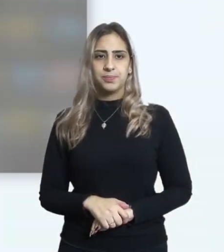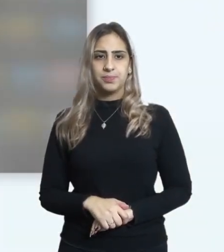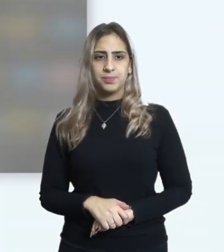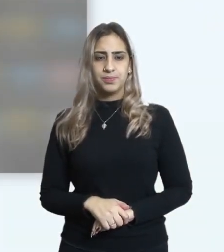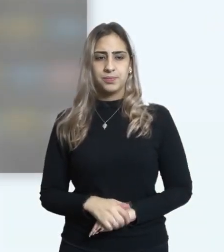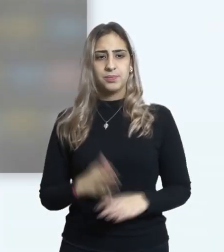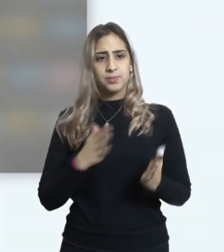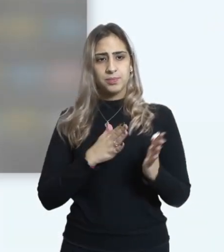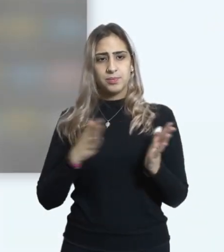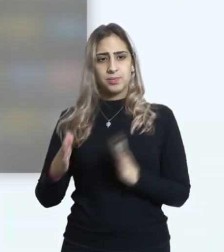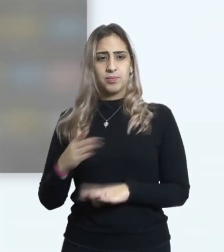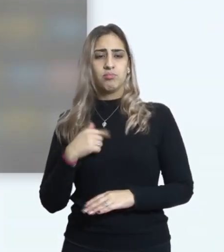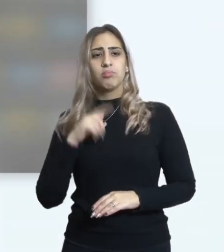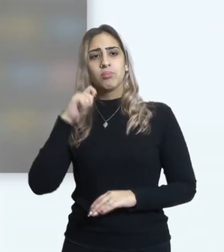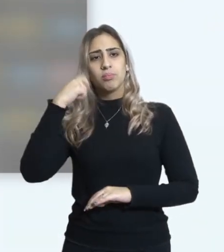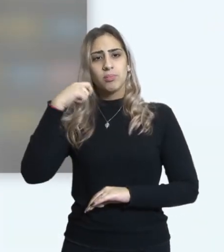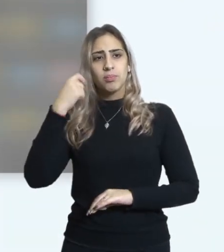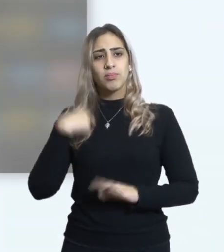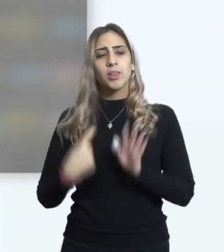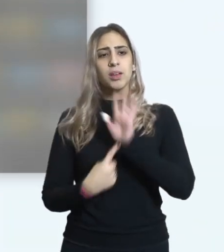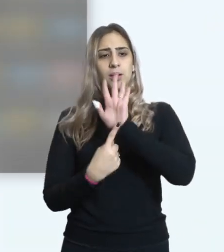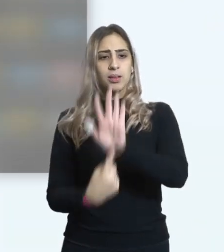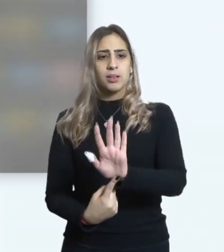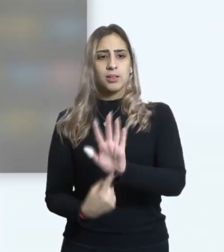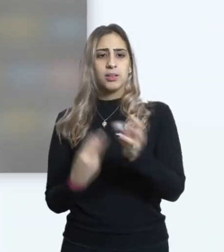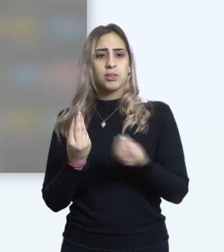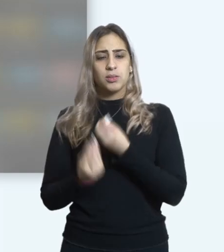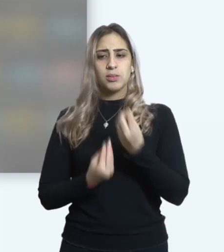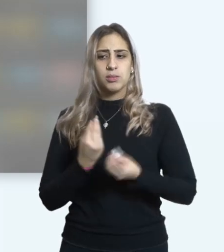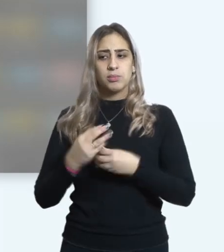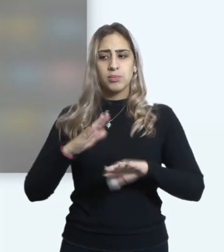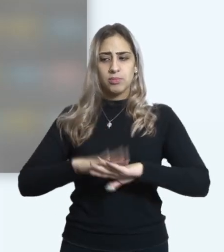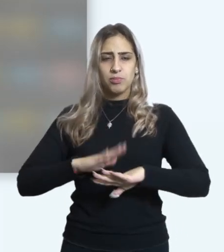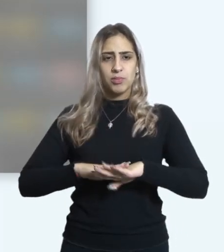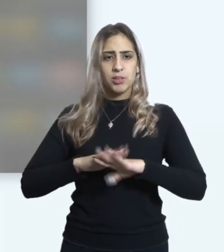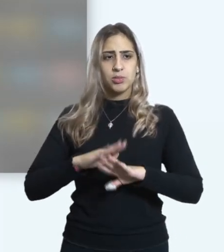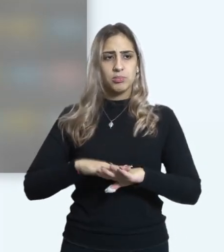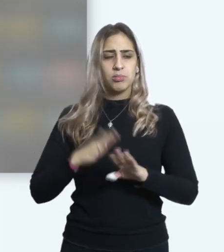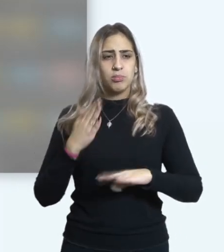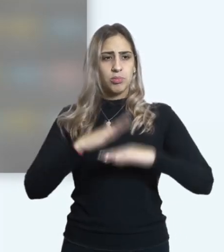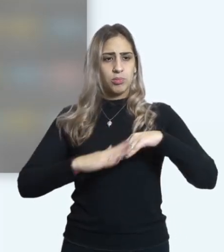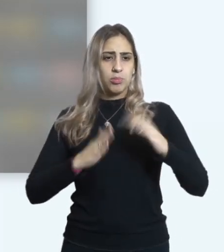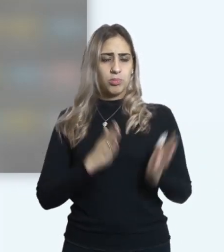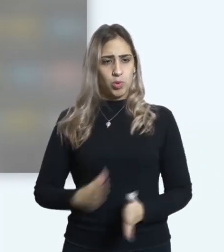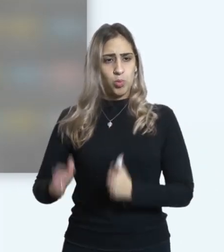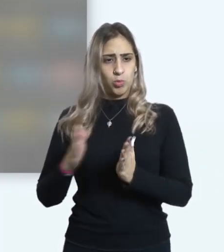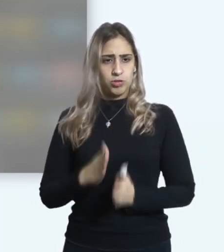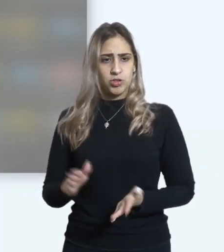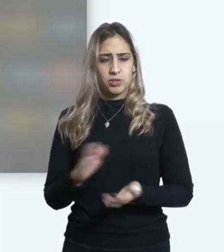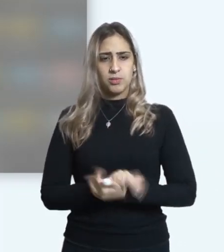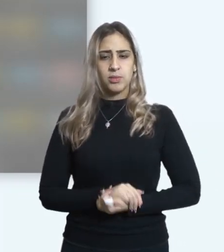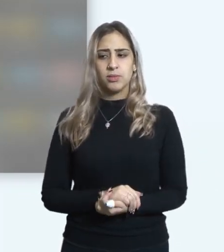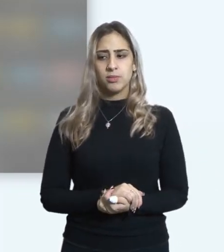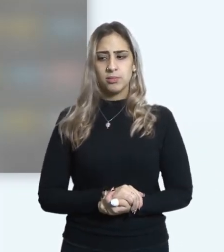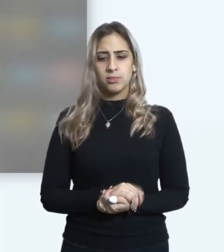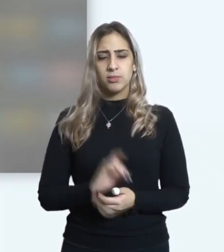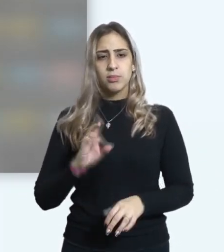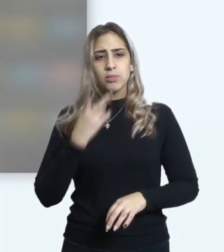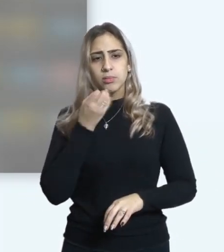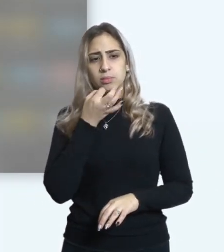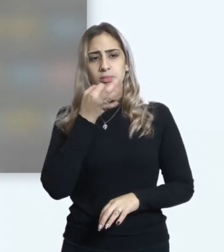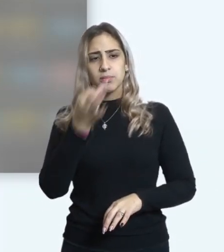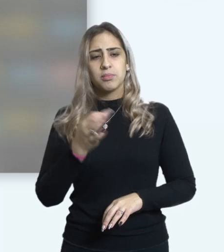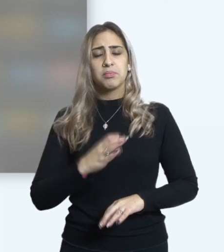Partindo do princípio que demonstrar como faz, às vezes, é mais produtivo do que apenas mencionar por